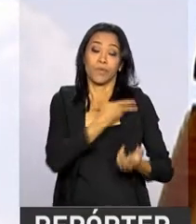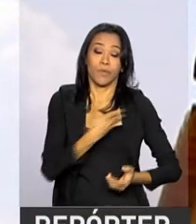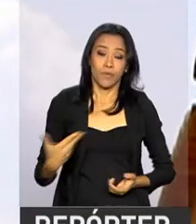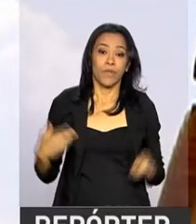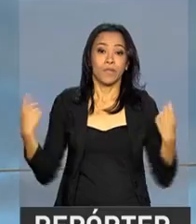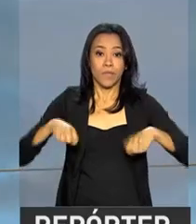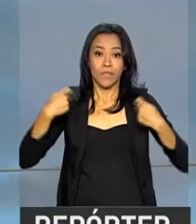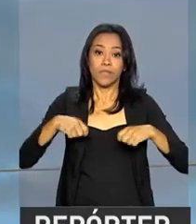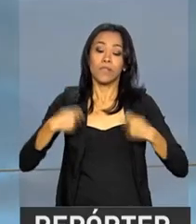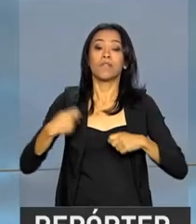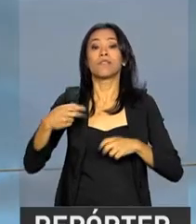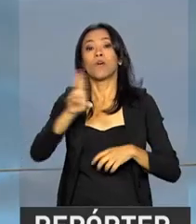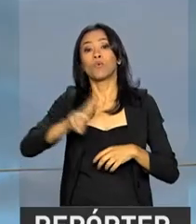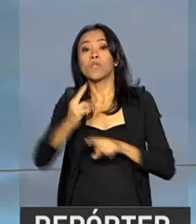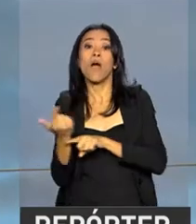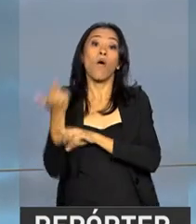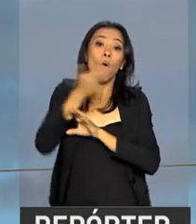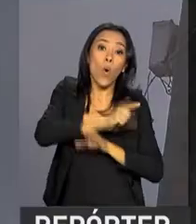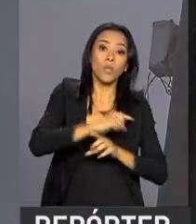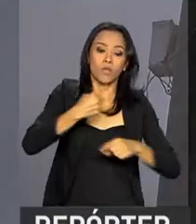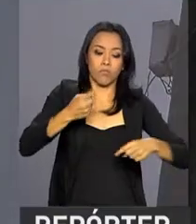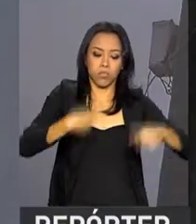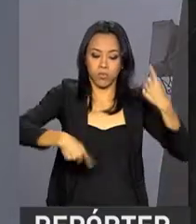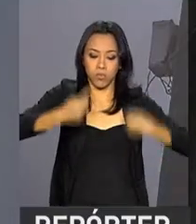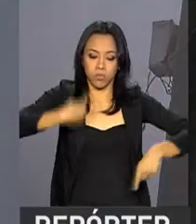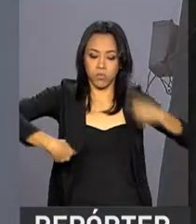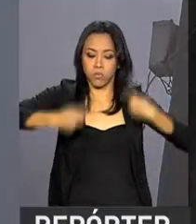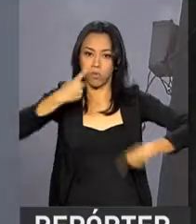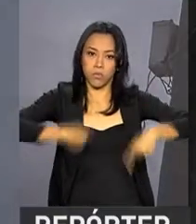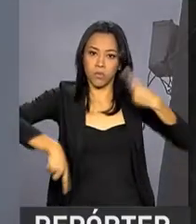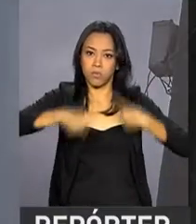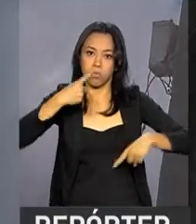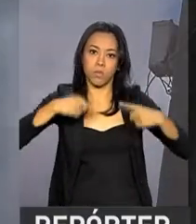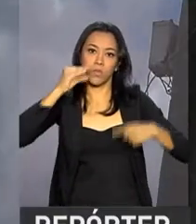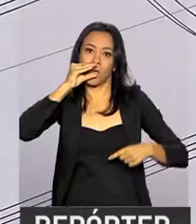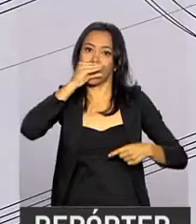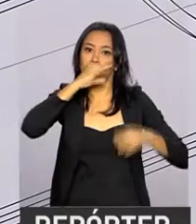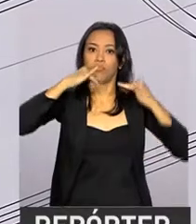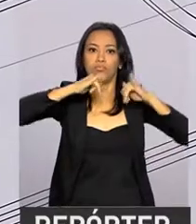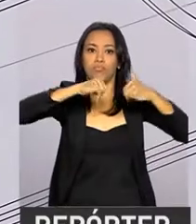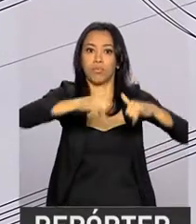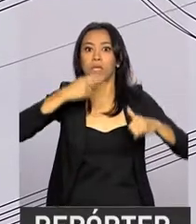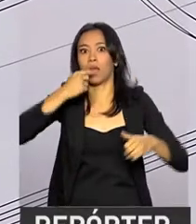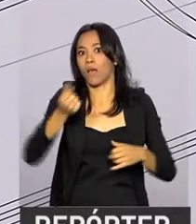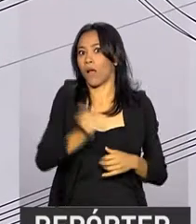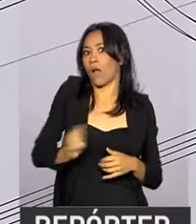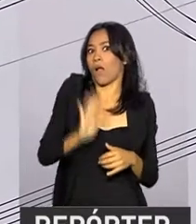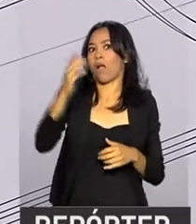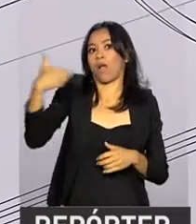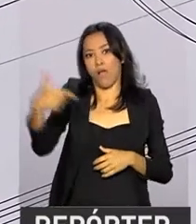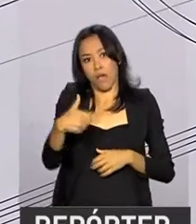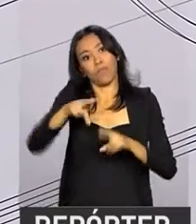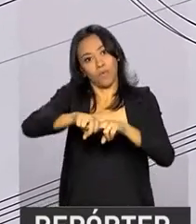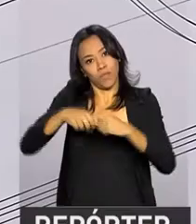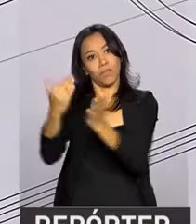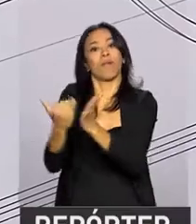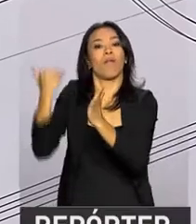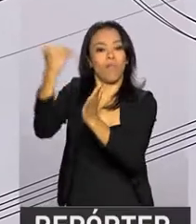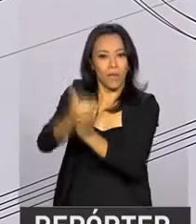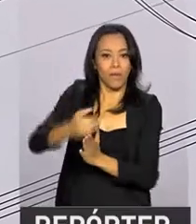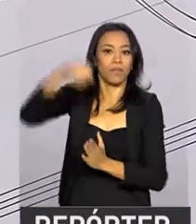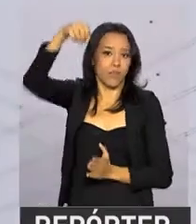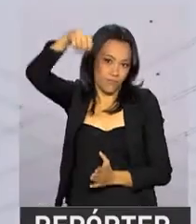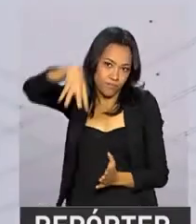precisa acionar outras formas de geração, como, por exemplo, as termoelétricas, que têm custos maiores. Aí acontece a cobrança extra para